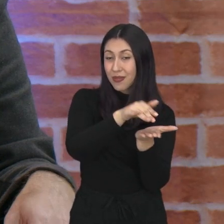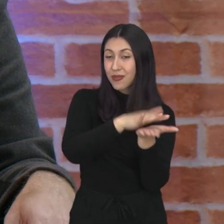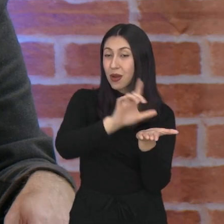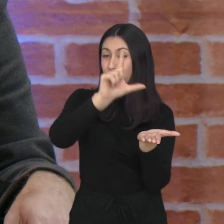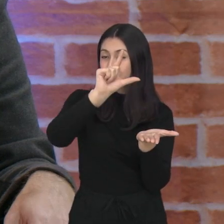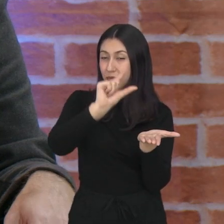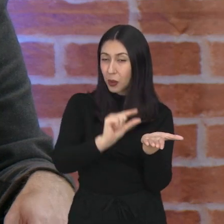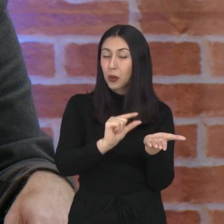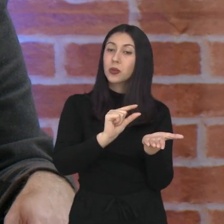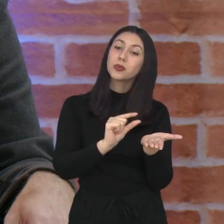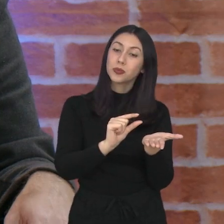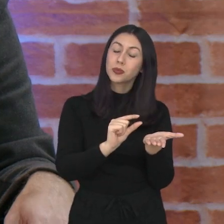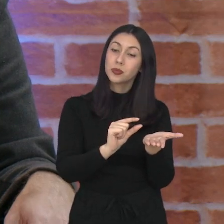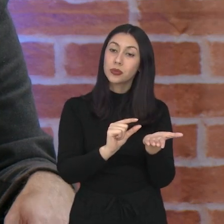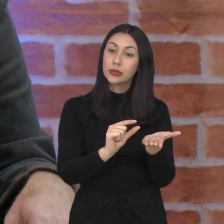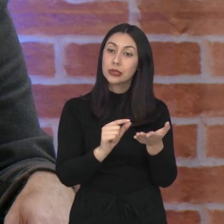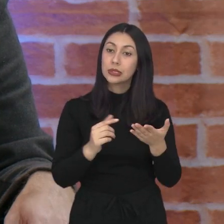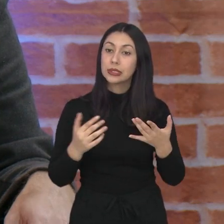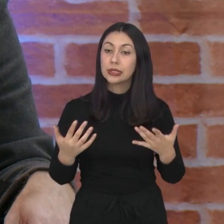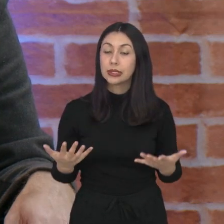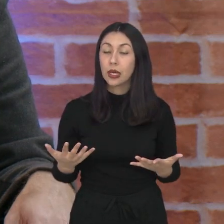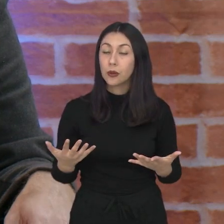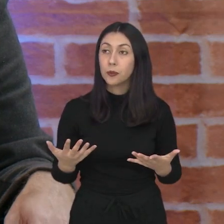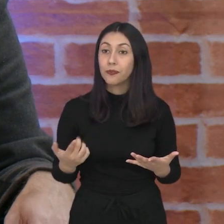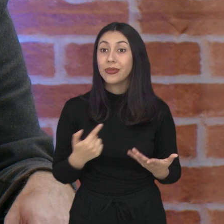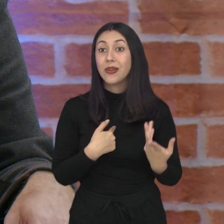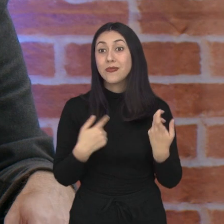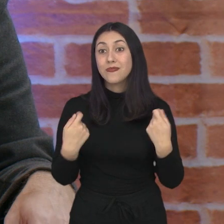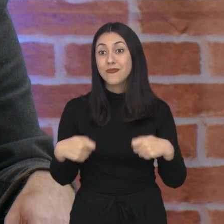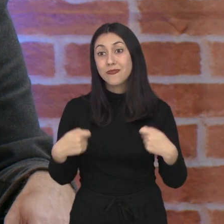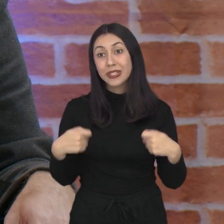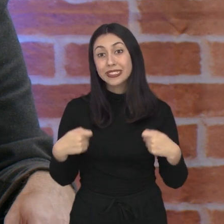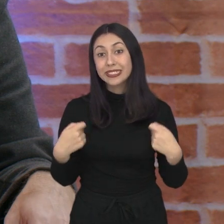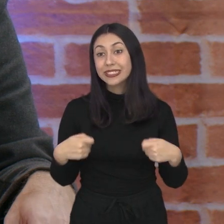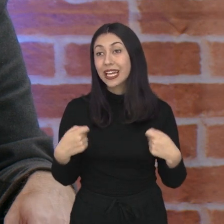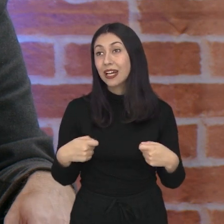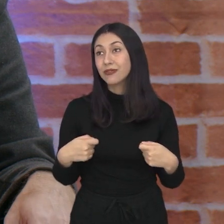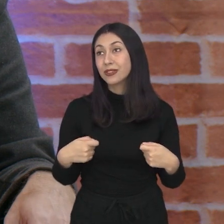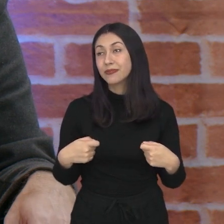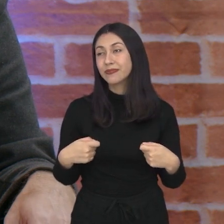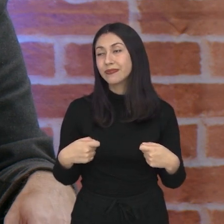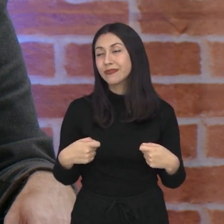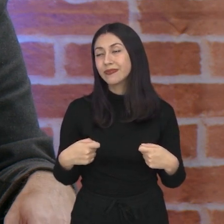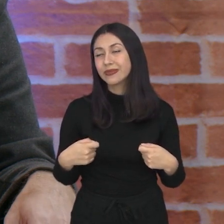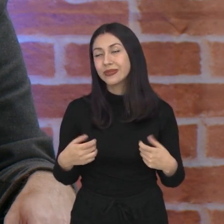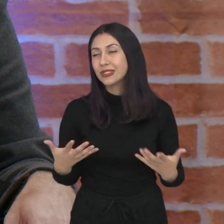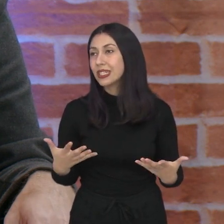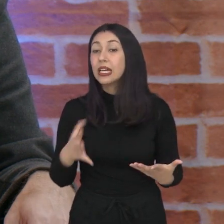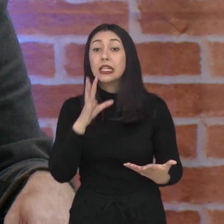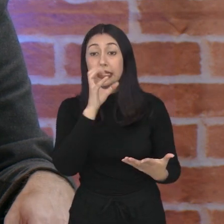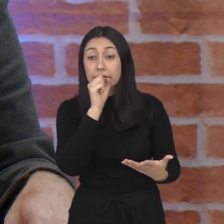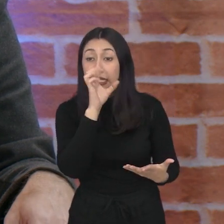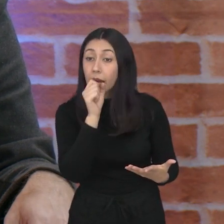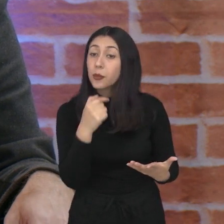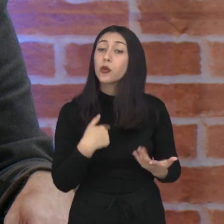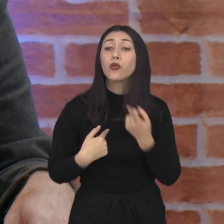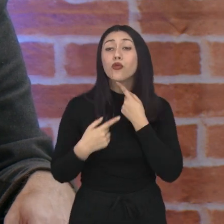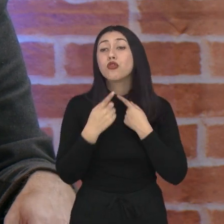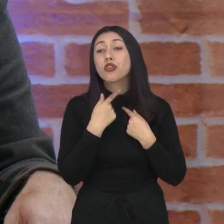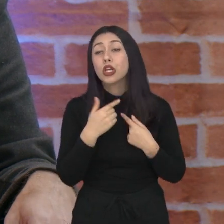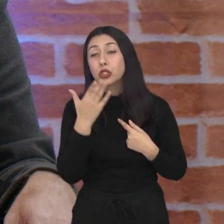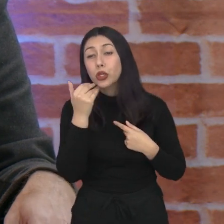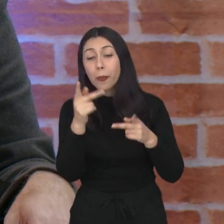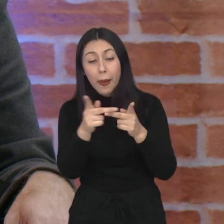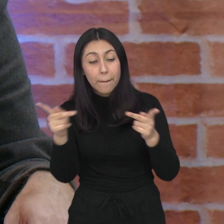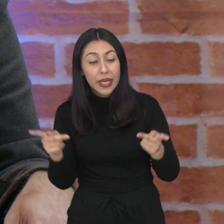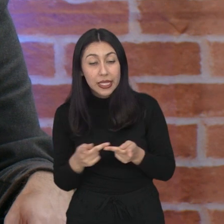uma tiragem baixinha. E eu precisava, era um sábado, assim, eu queria muito comer uma pizza, não